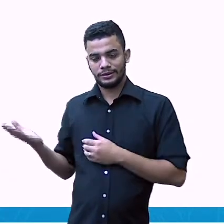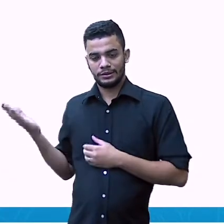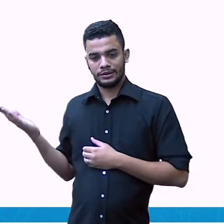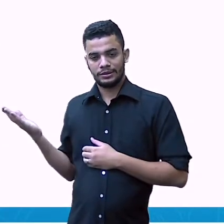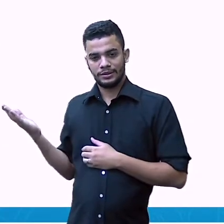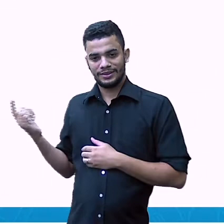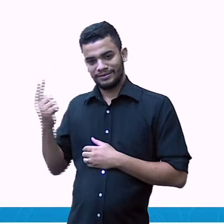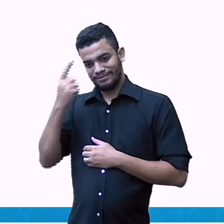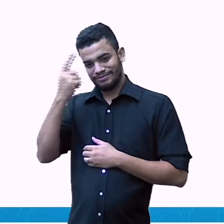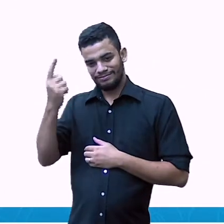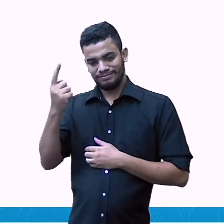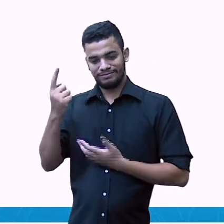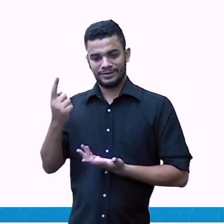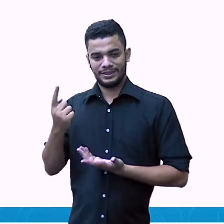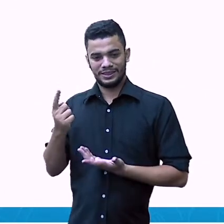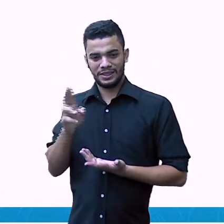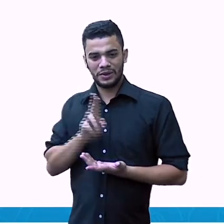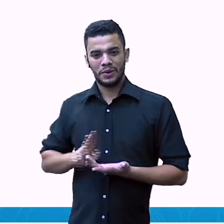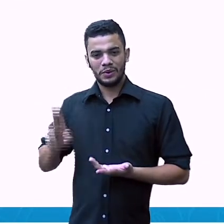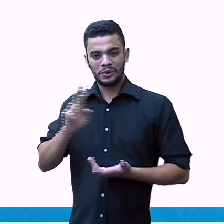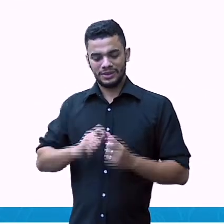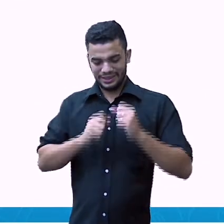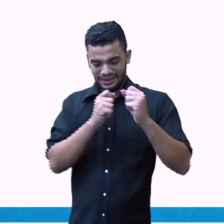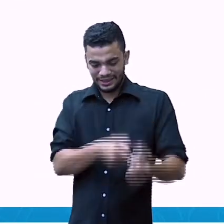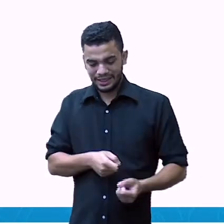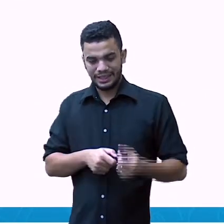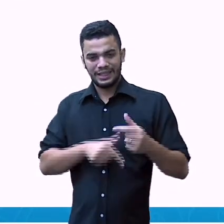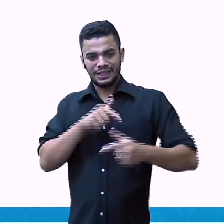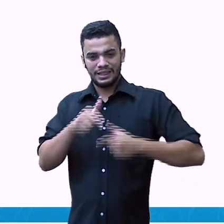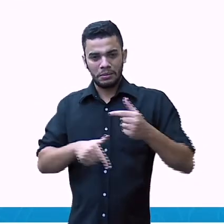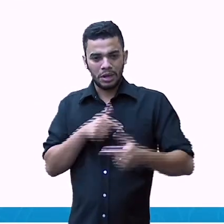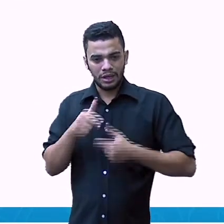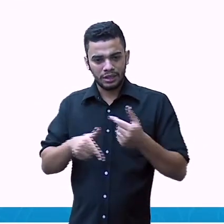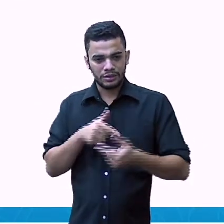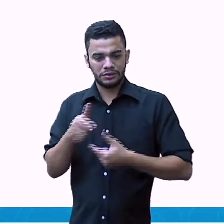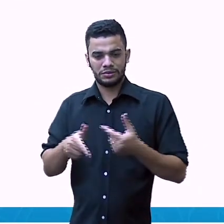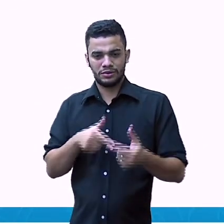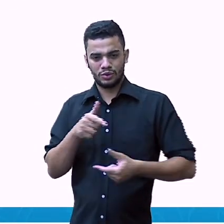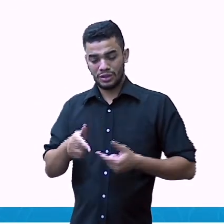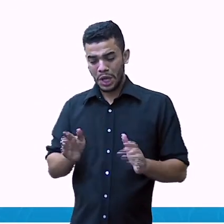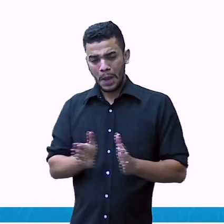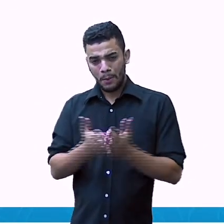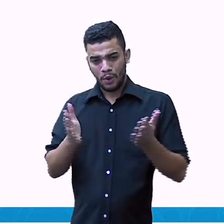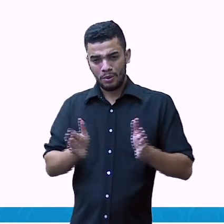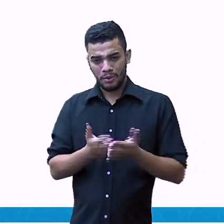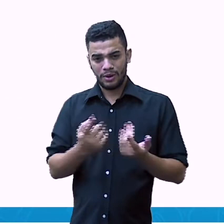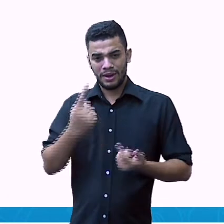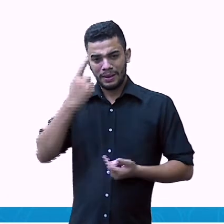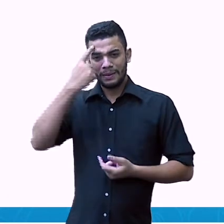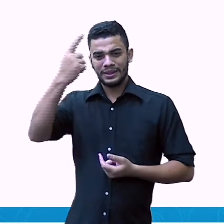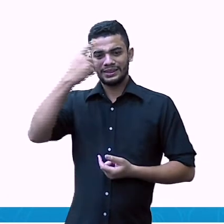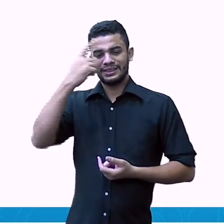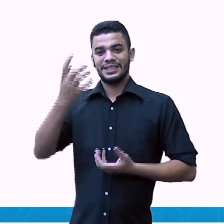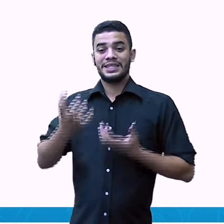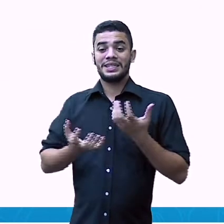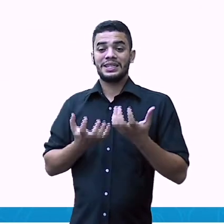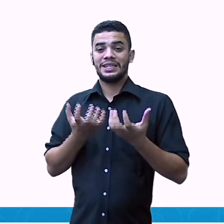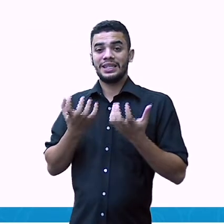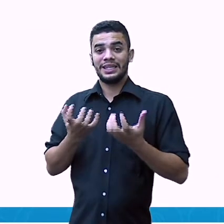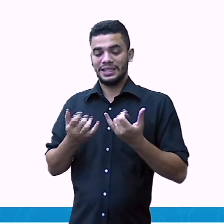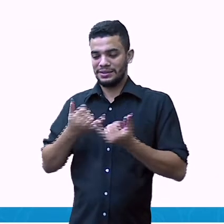fazendo? Brincando, imaginando, construindo aqui, né, a sua própria história, o seu indivíduo, o seu